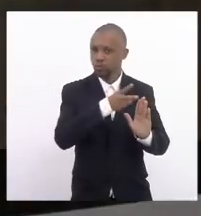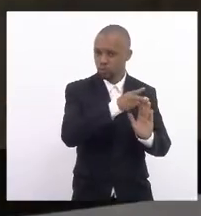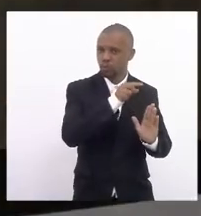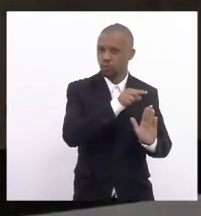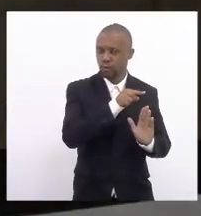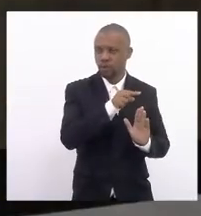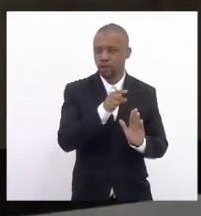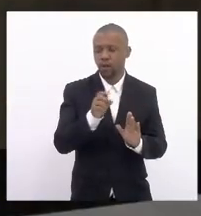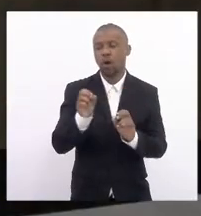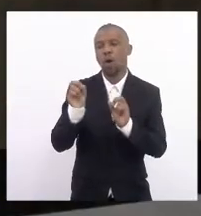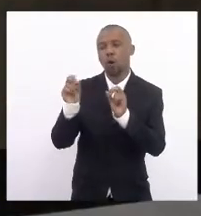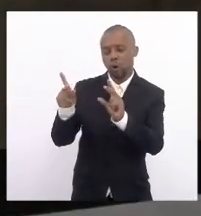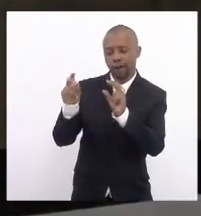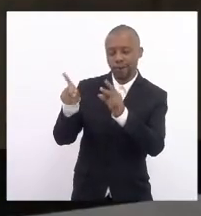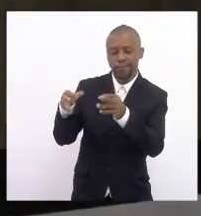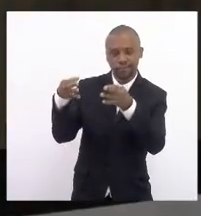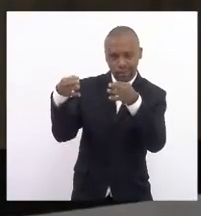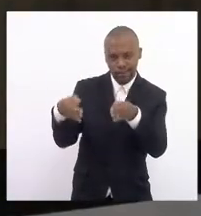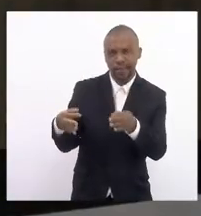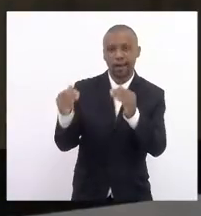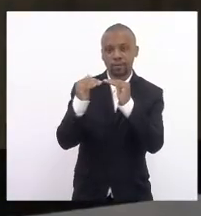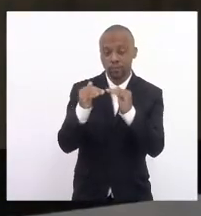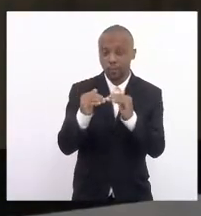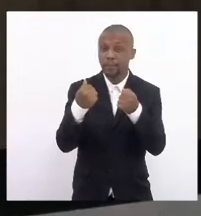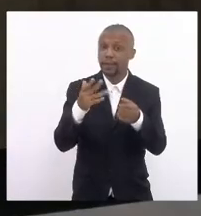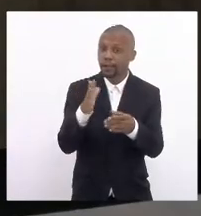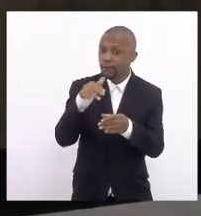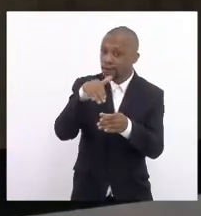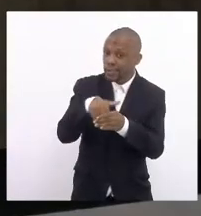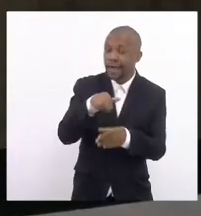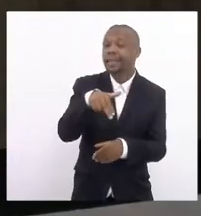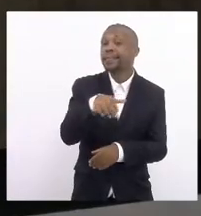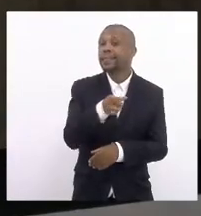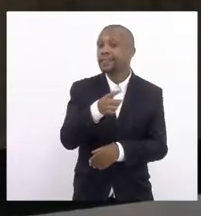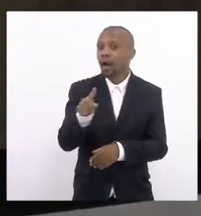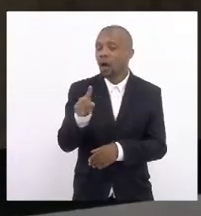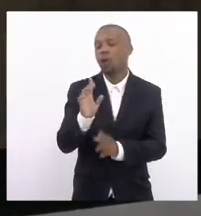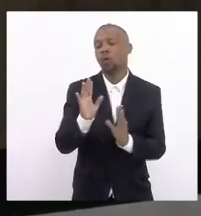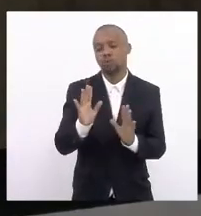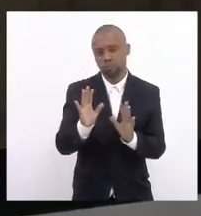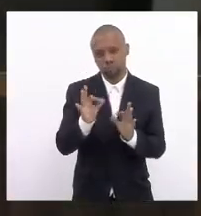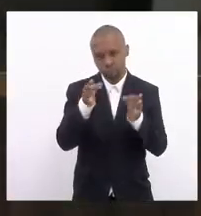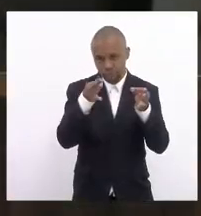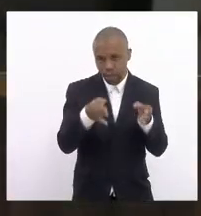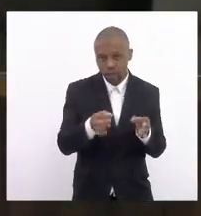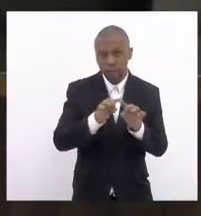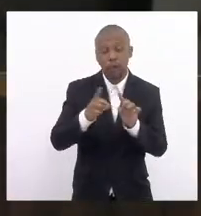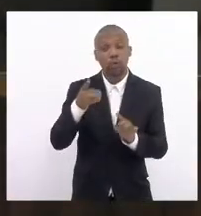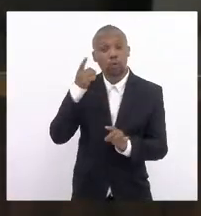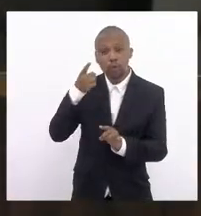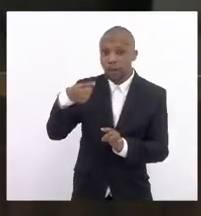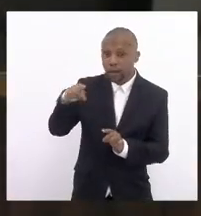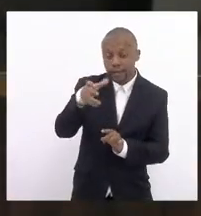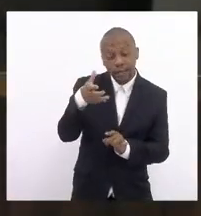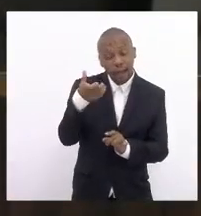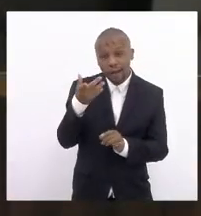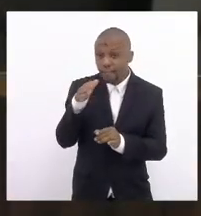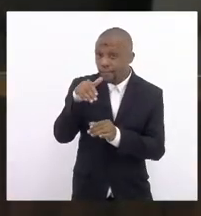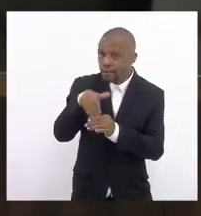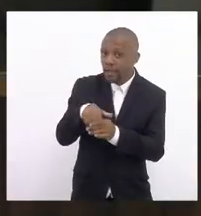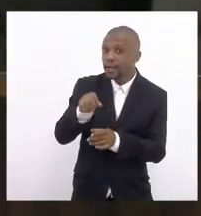destaque. Agora está certo. Okay. Tem que votar não, e não sim. Isso que eu queria... Mas o deputado é livre, se quiser votar sim. Não, mas